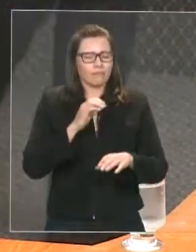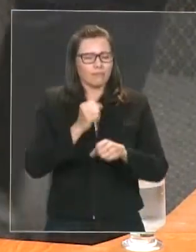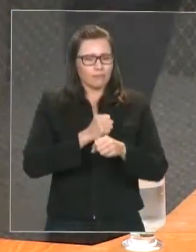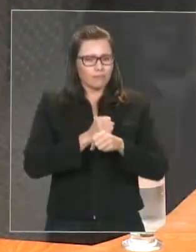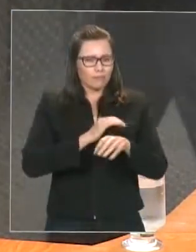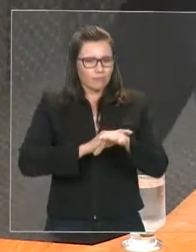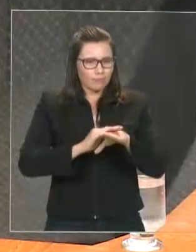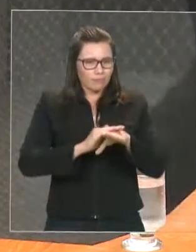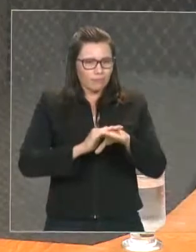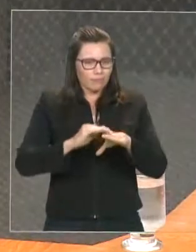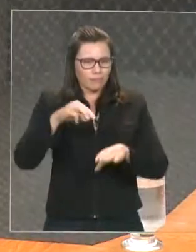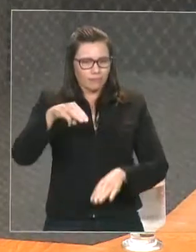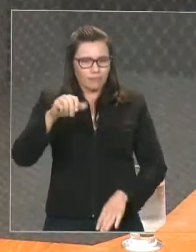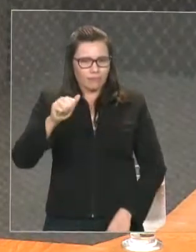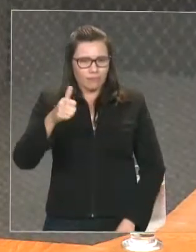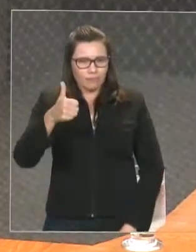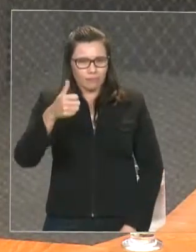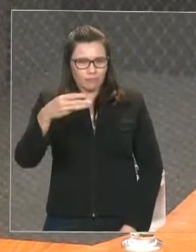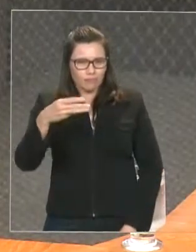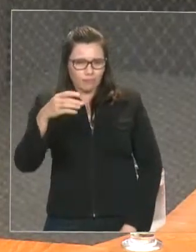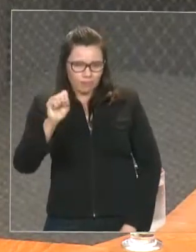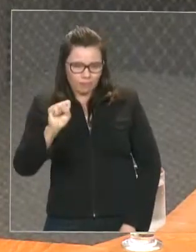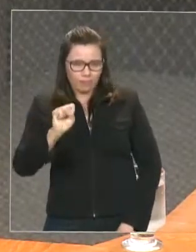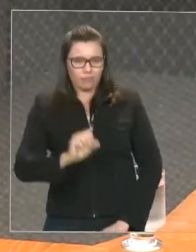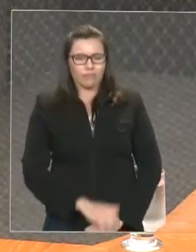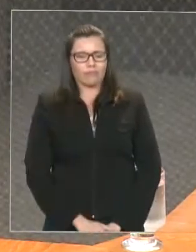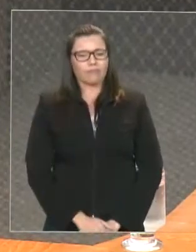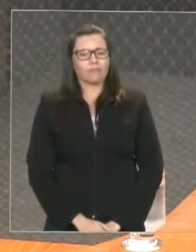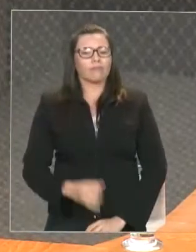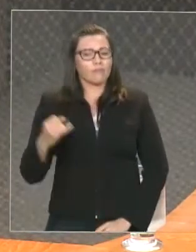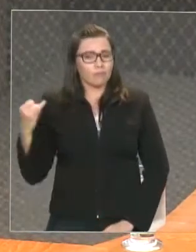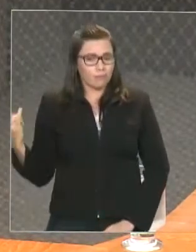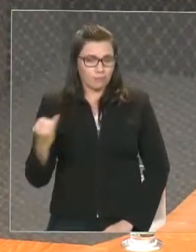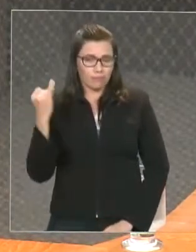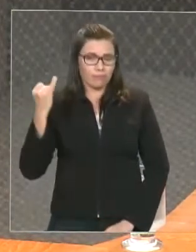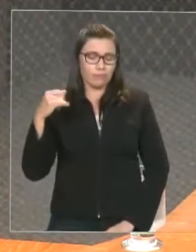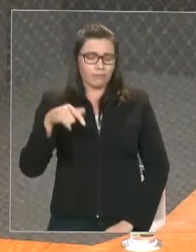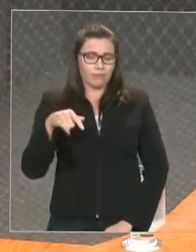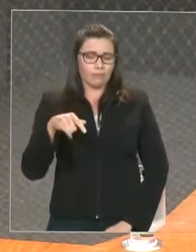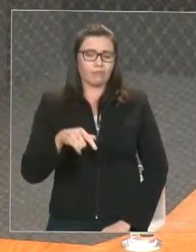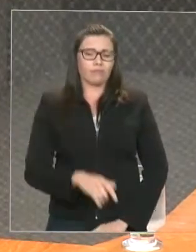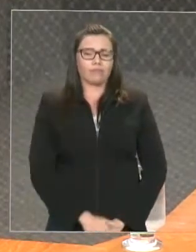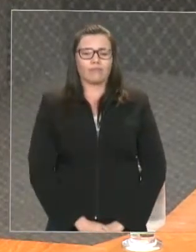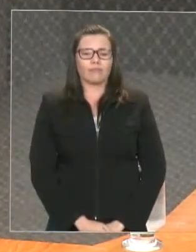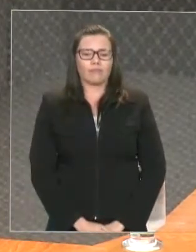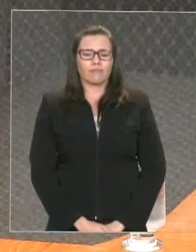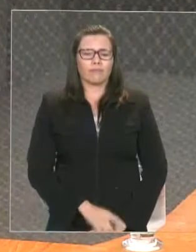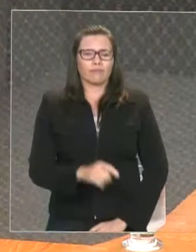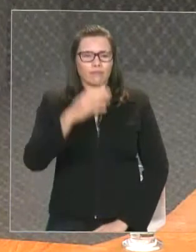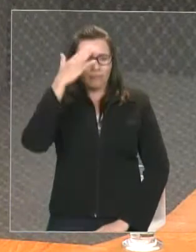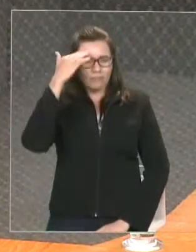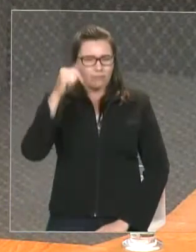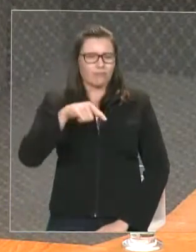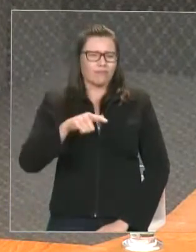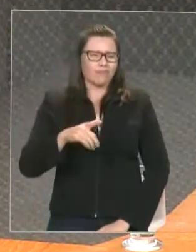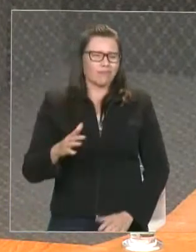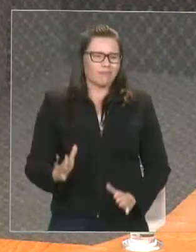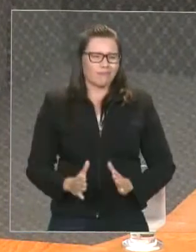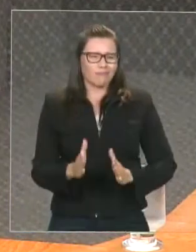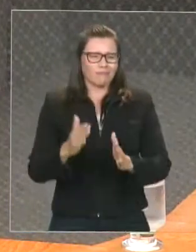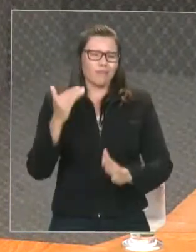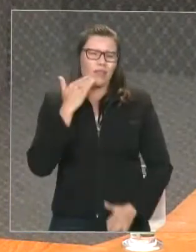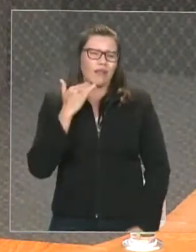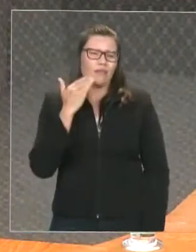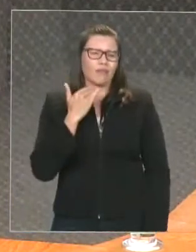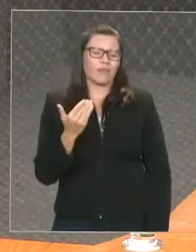da recuperação desta MA, do tráfego dela, que estava inviável. As pessoas do município de Sítio Novo, de São